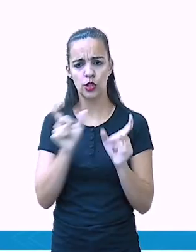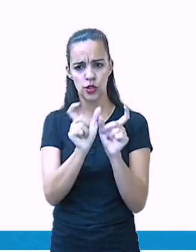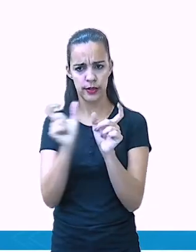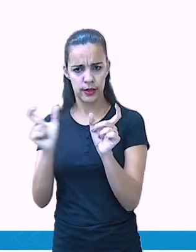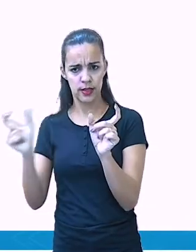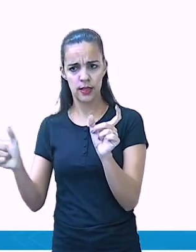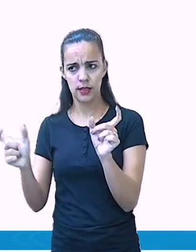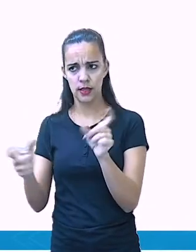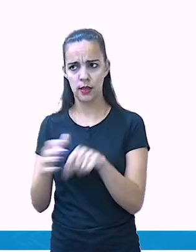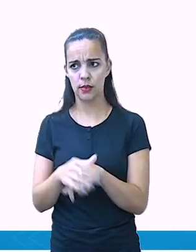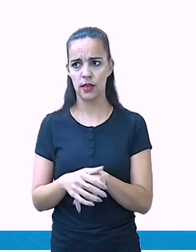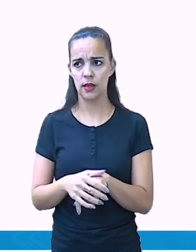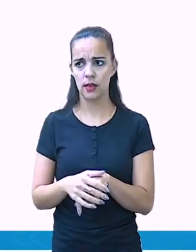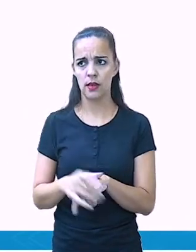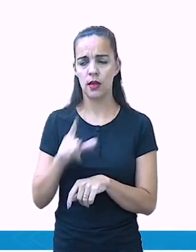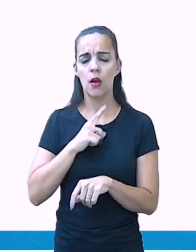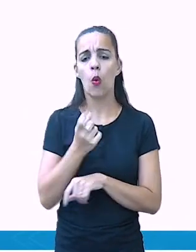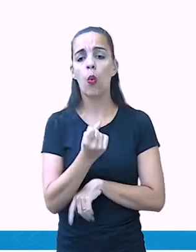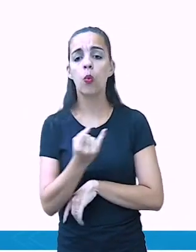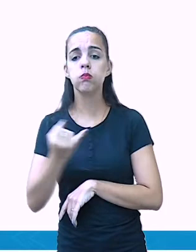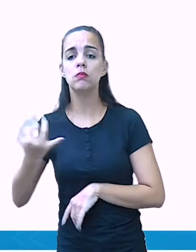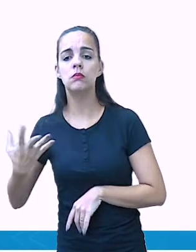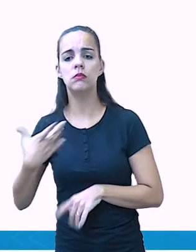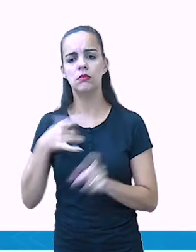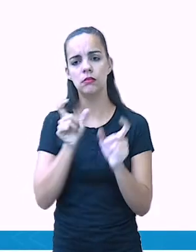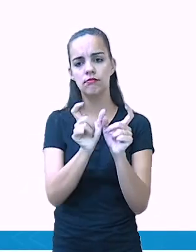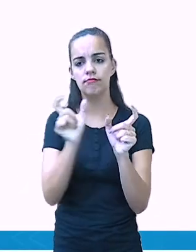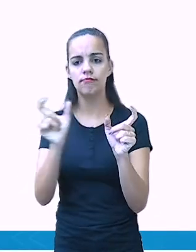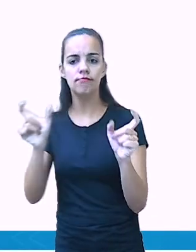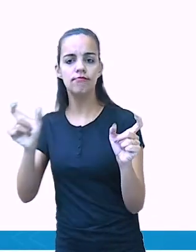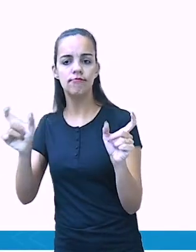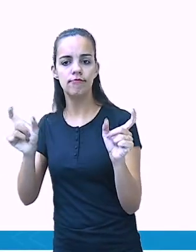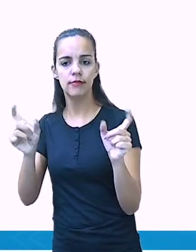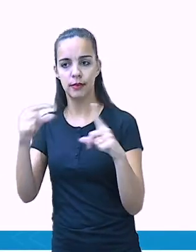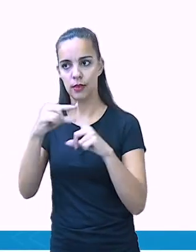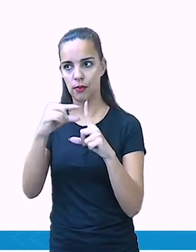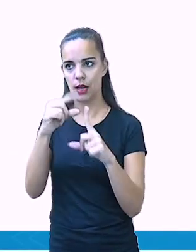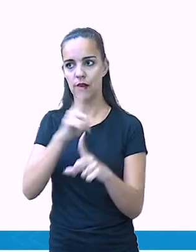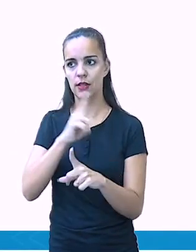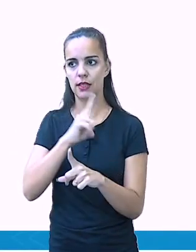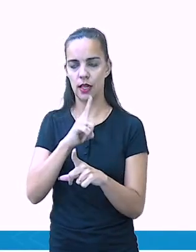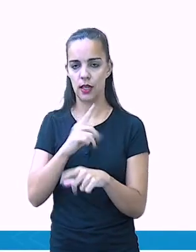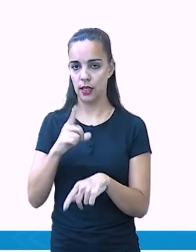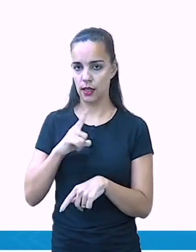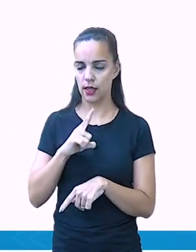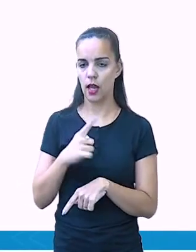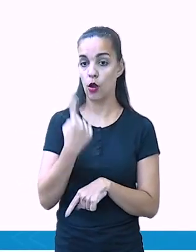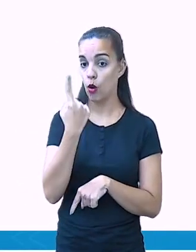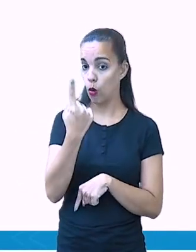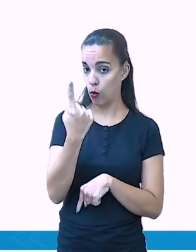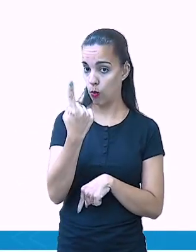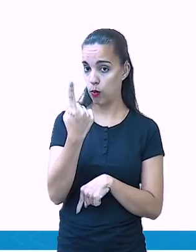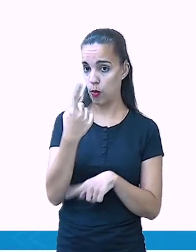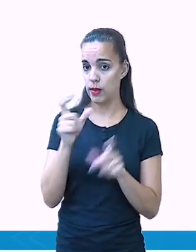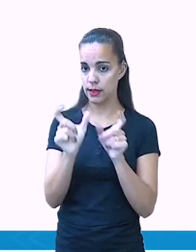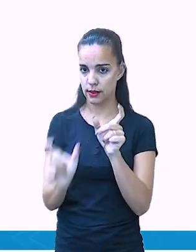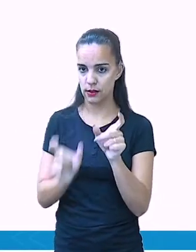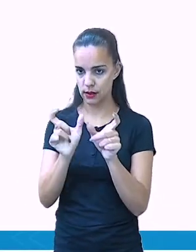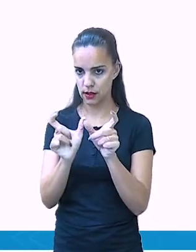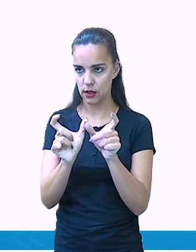sílabas, quantas sílabas ela tem. Então, a gente já conheceu as monossílabas com 1 sílaba,